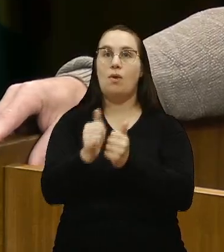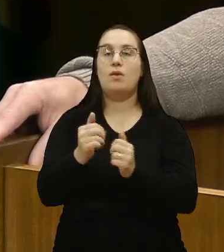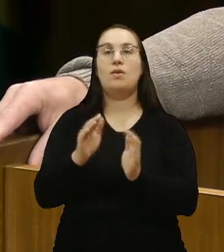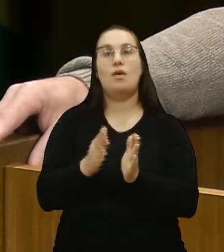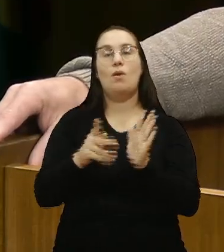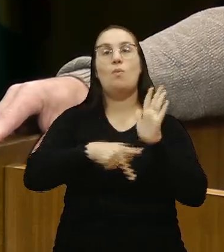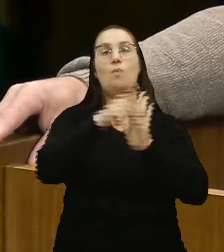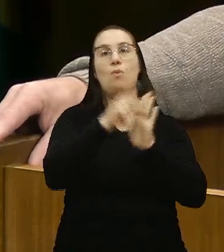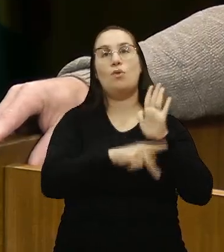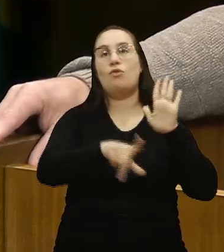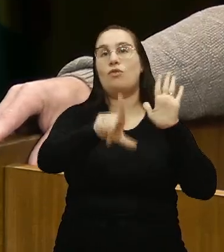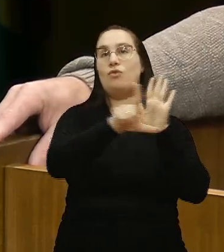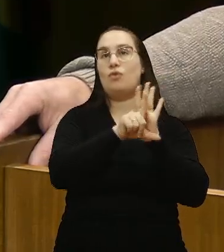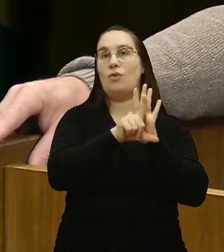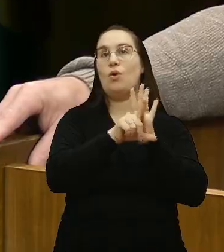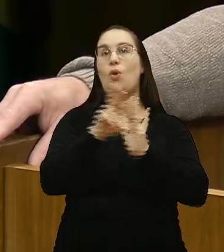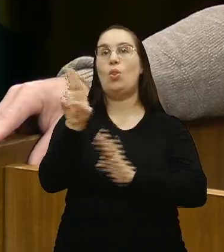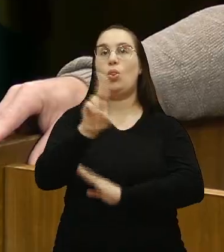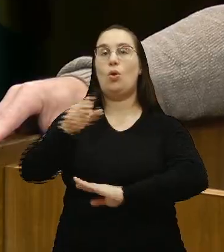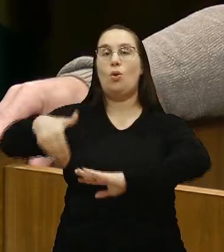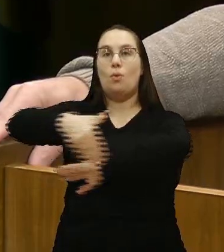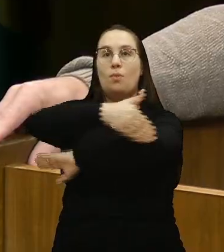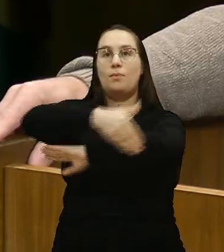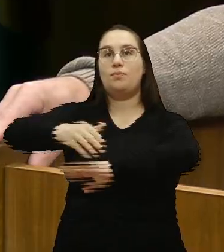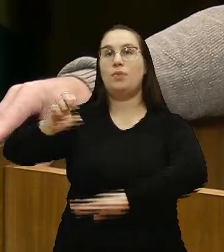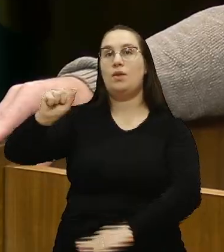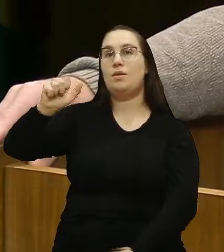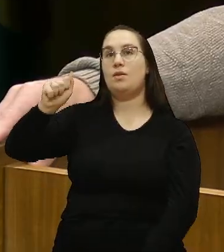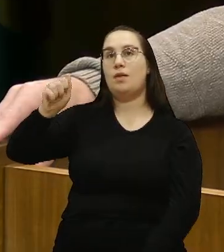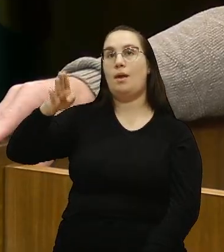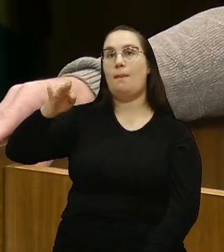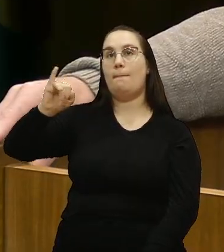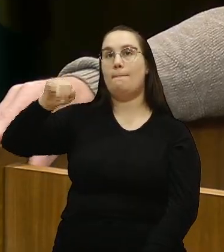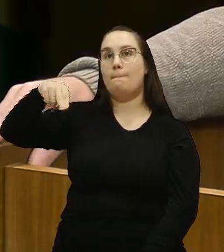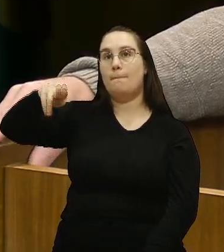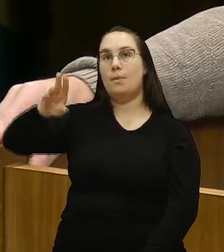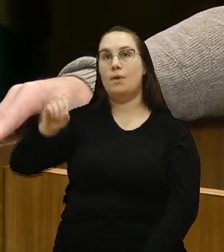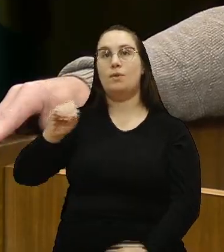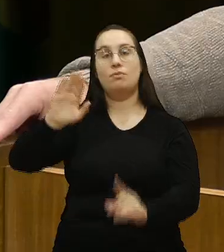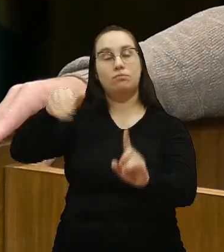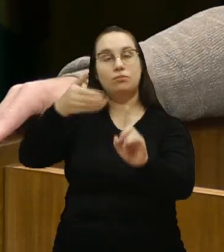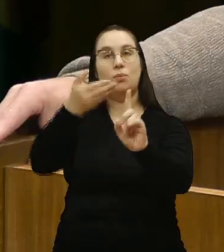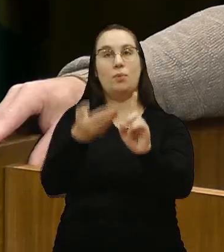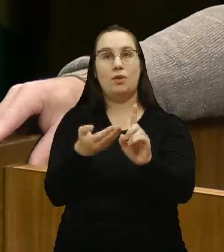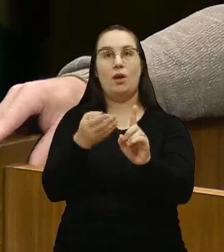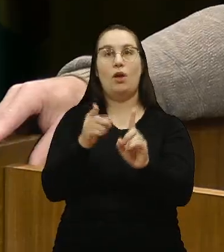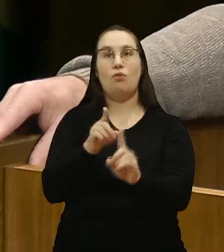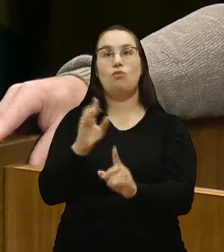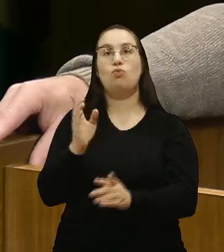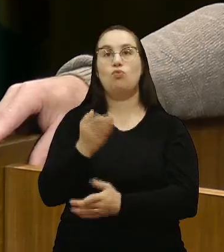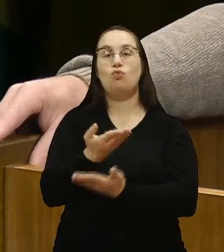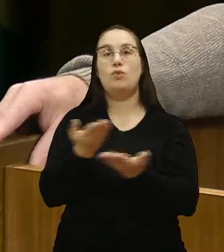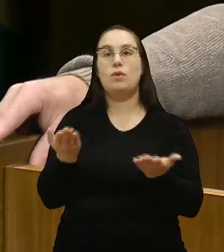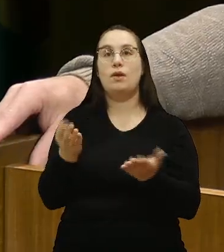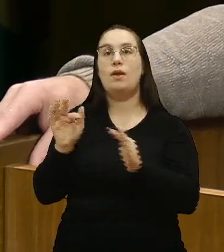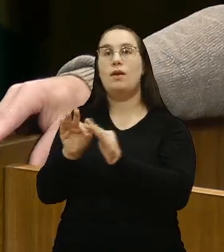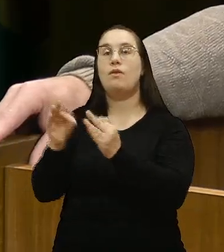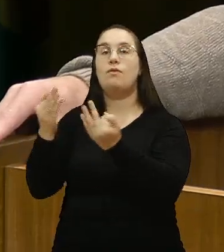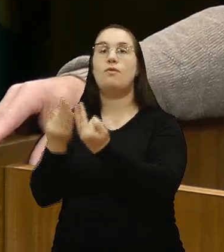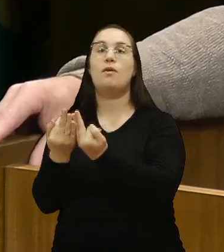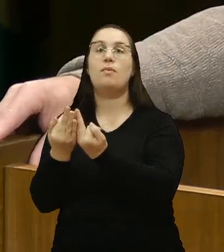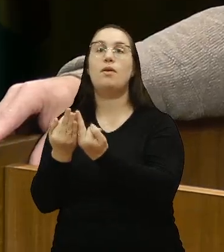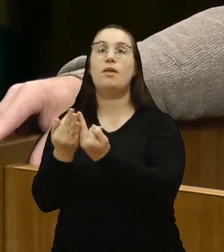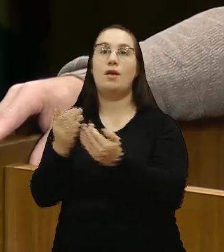projeto de lei, colocando o nome da rua Sabino Amâncio da Silva, te contemplar, Mauro, você e sua família, e peço aos nobres pares